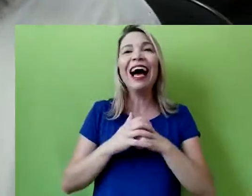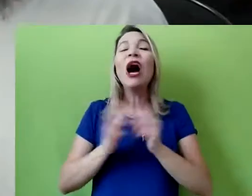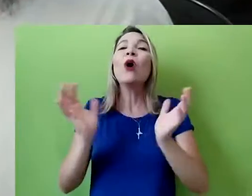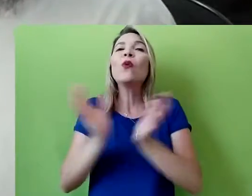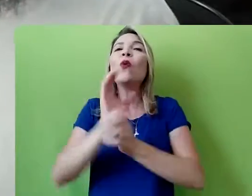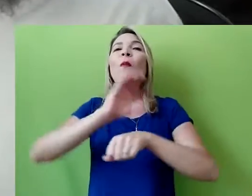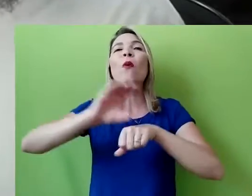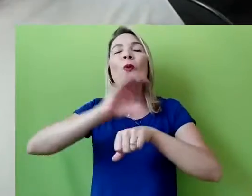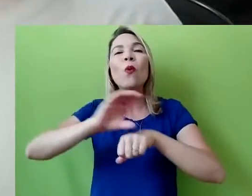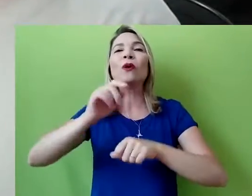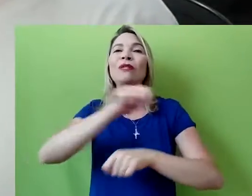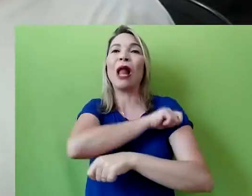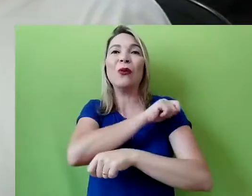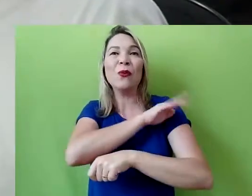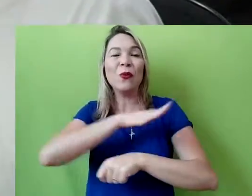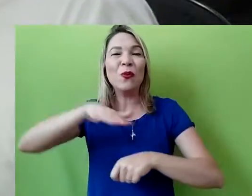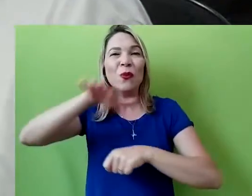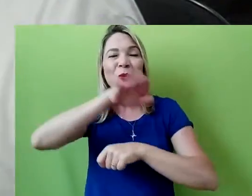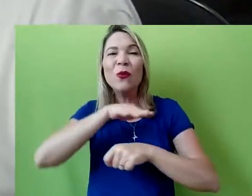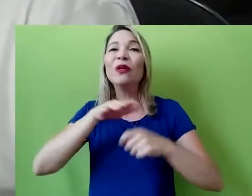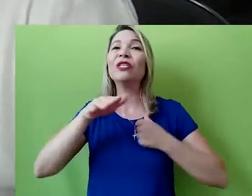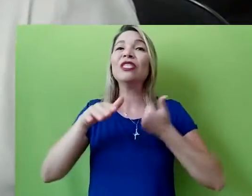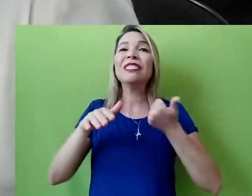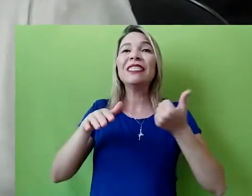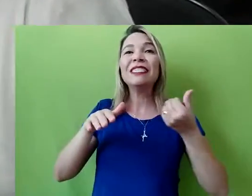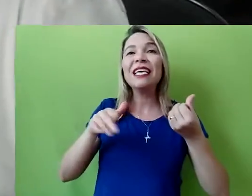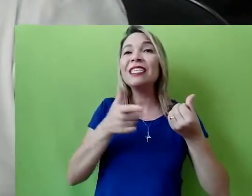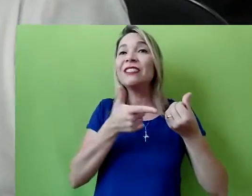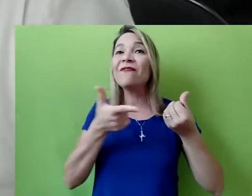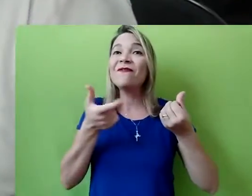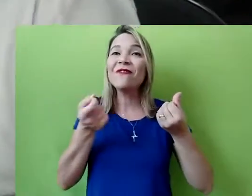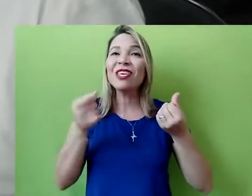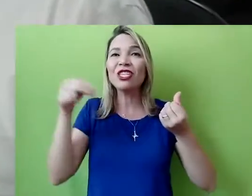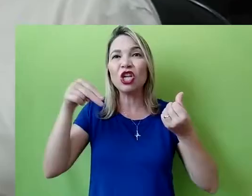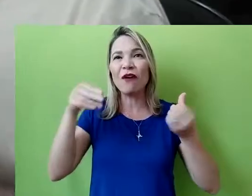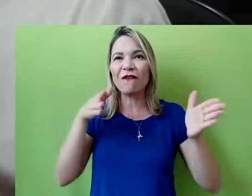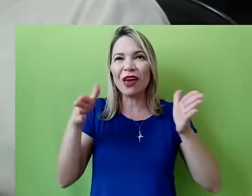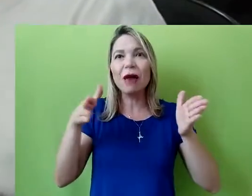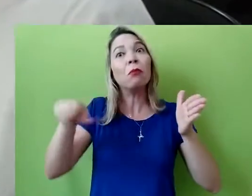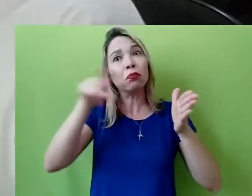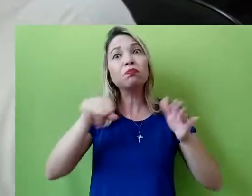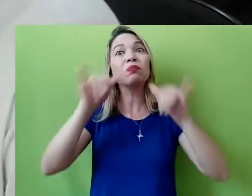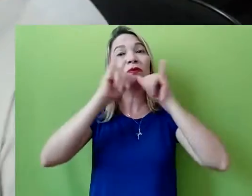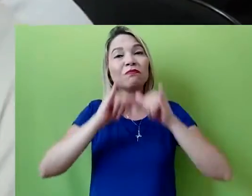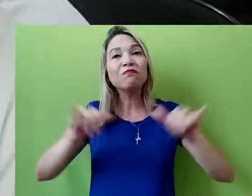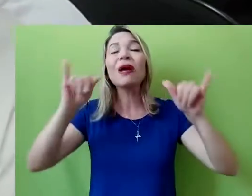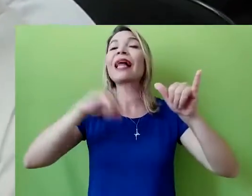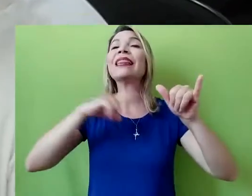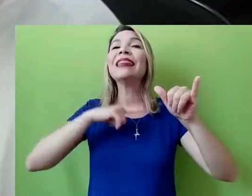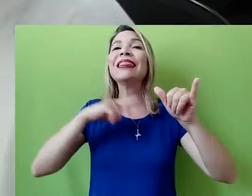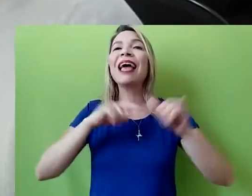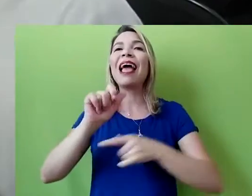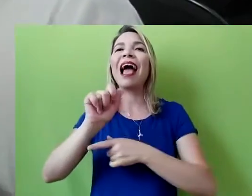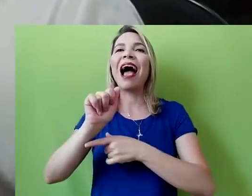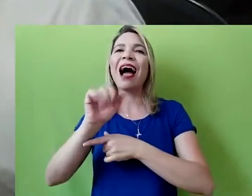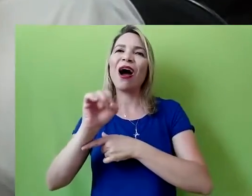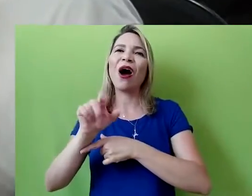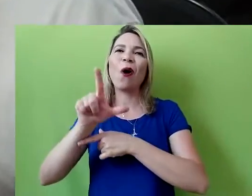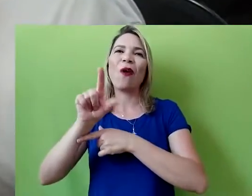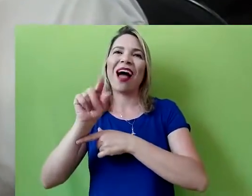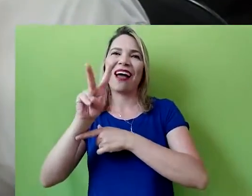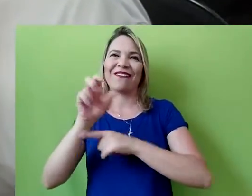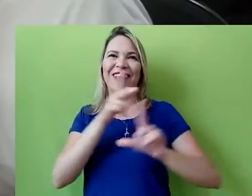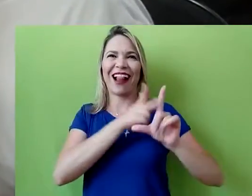pra galera de publicidade e propaganda, entre os dias 16 e 20 de novembro agora, a gente vai fazer aí uma semana de all